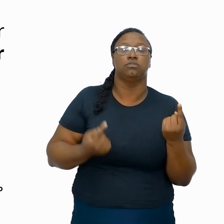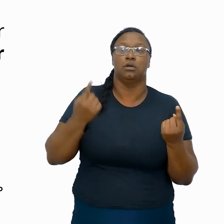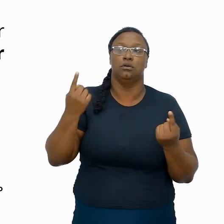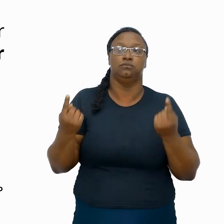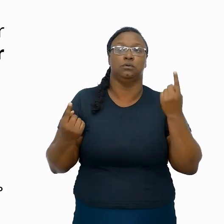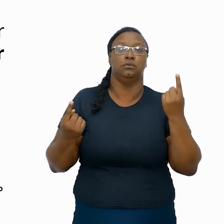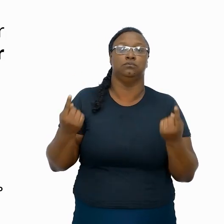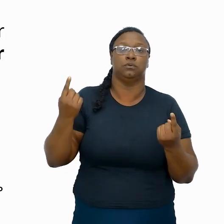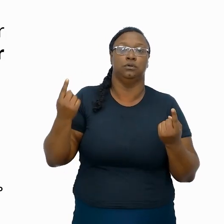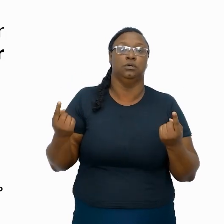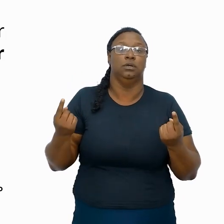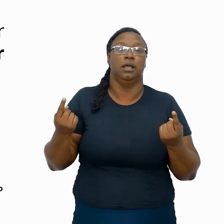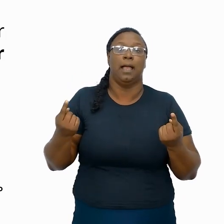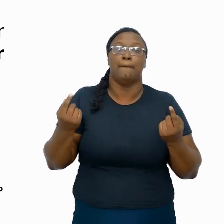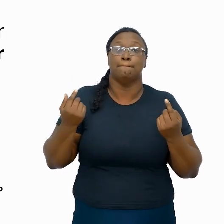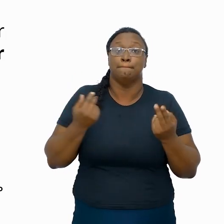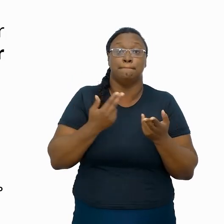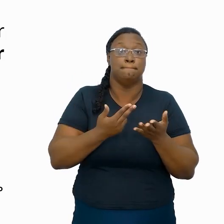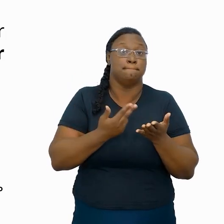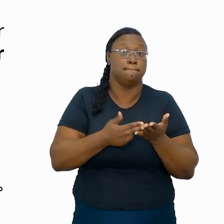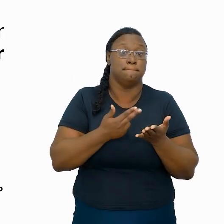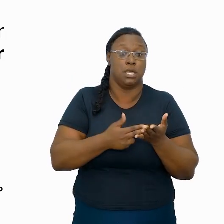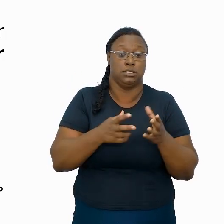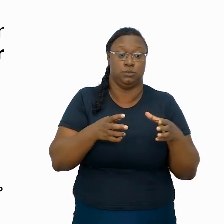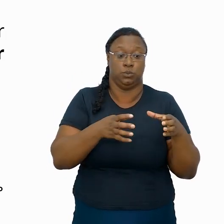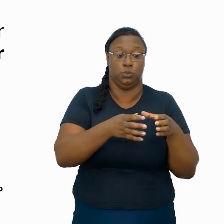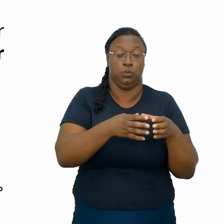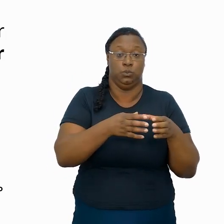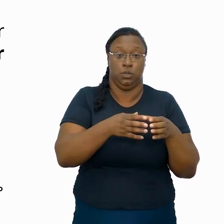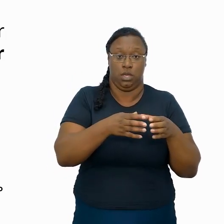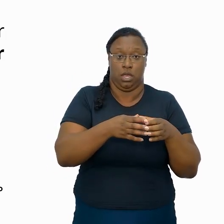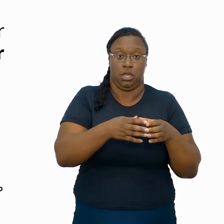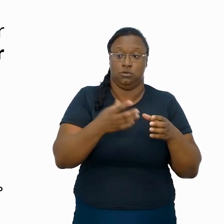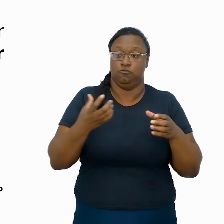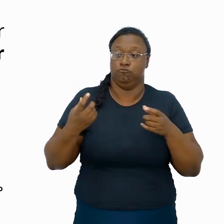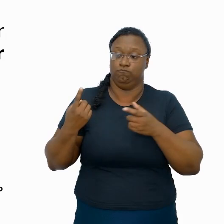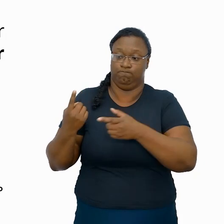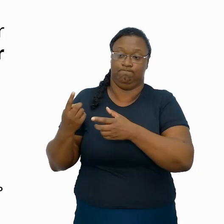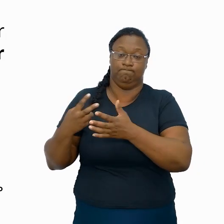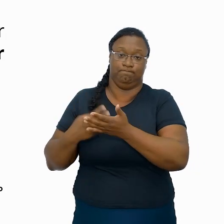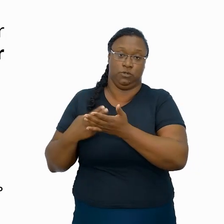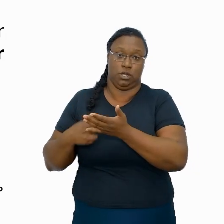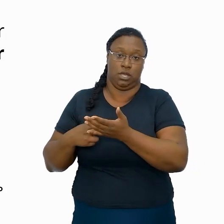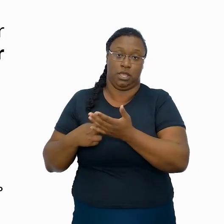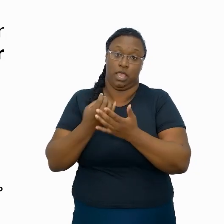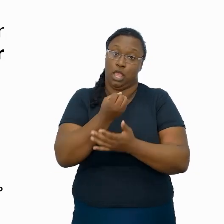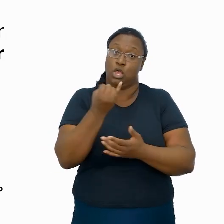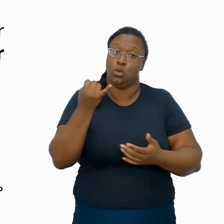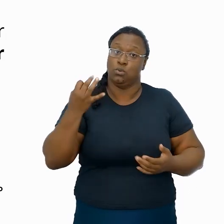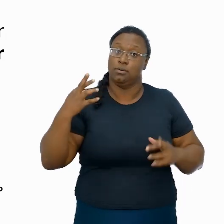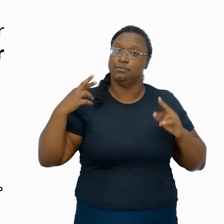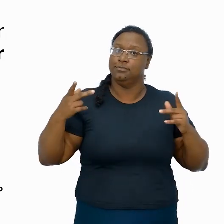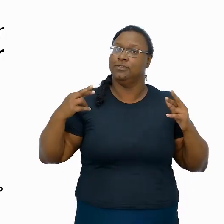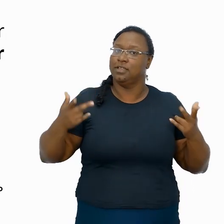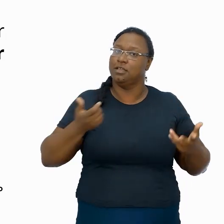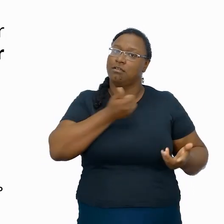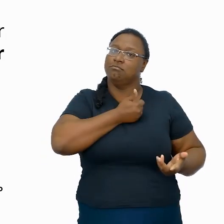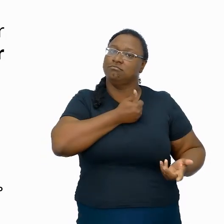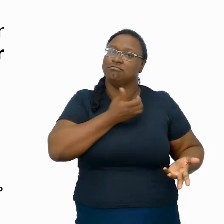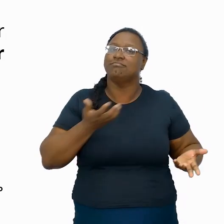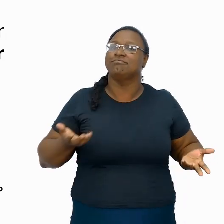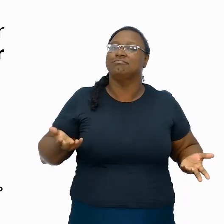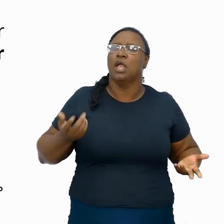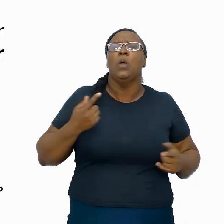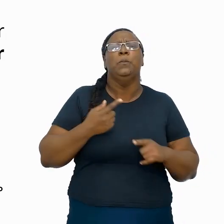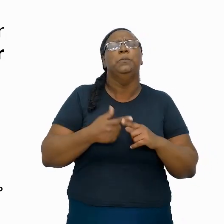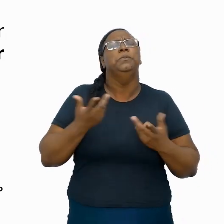mesma hidroelétrica, mesma área alagada, da mesma hidroelétrica, tem números diferentes. Por que será que tem esses números diferentes? O que mudou,